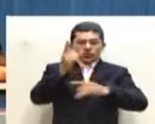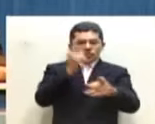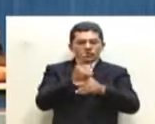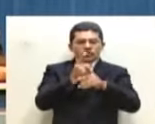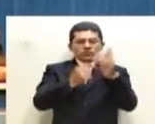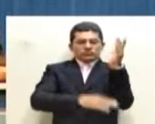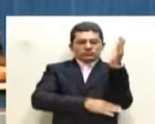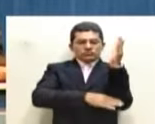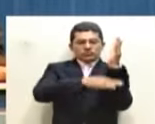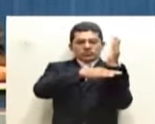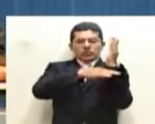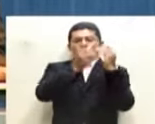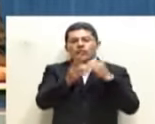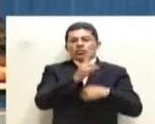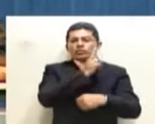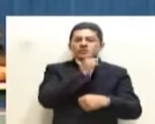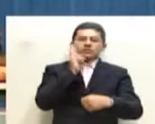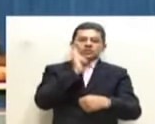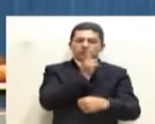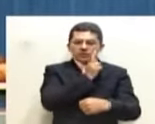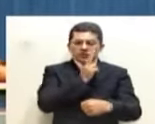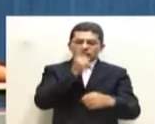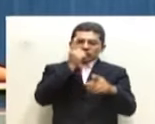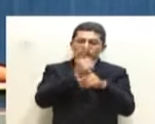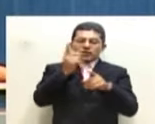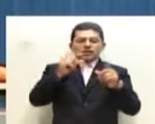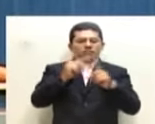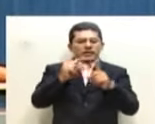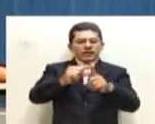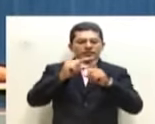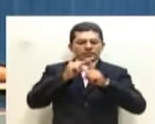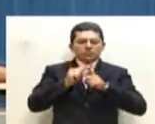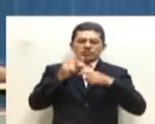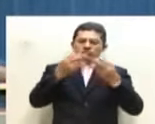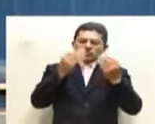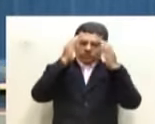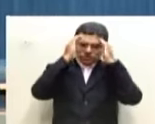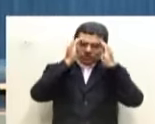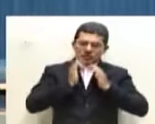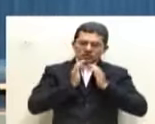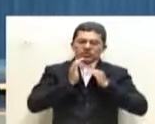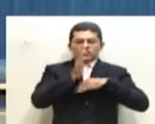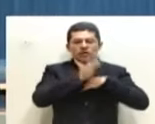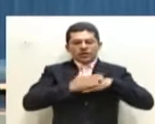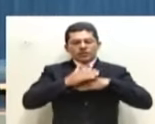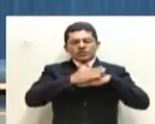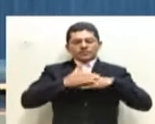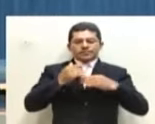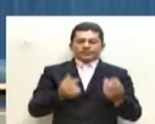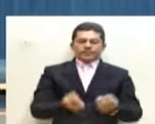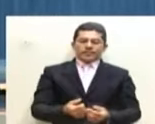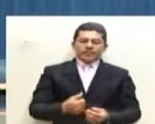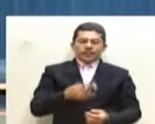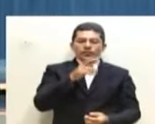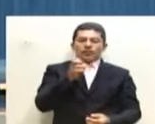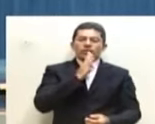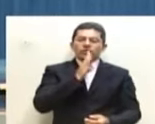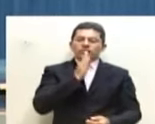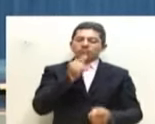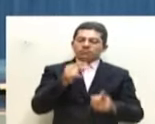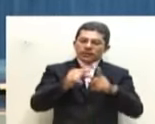no corredor, as palavras de carinho, de afeto, de apreço, de reconhecimento pelo nosso trabalho, foram palavras